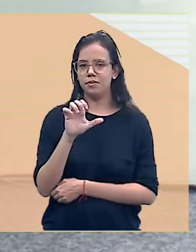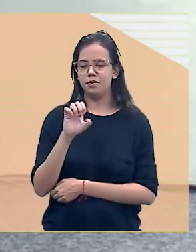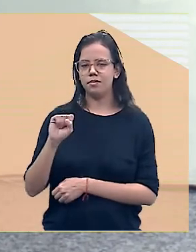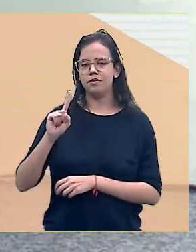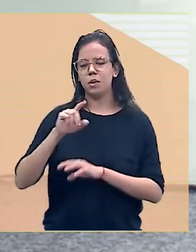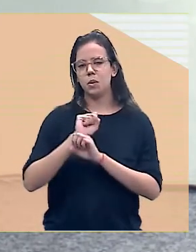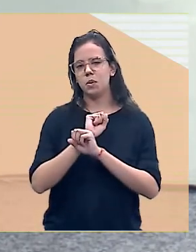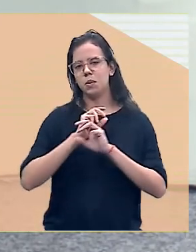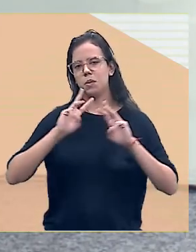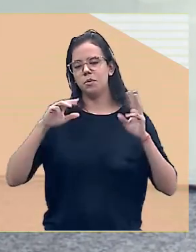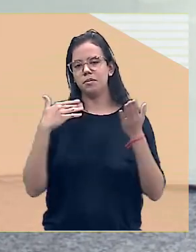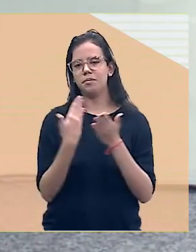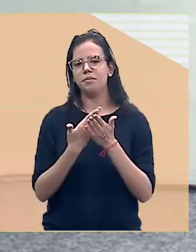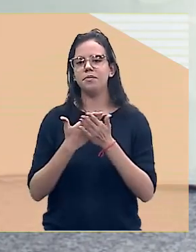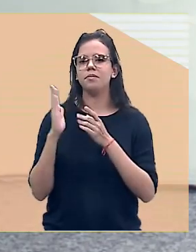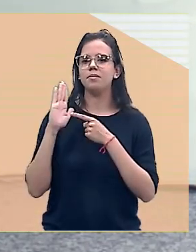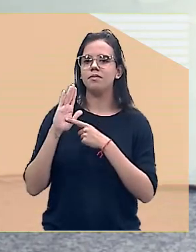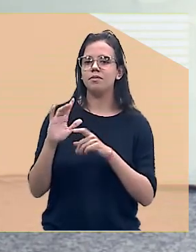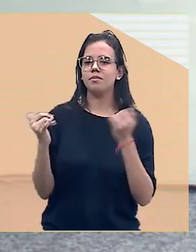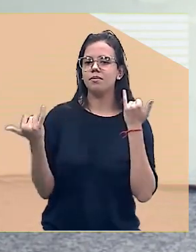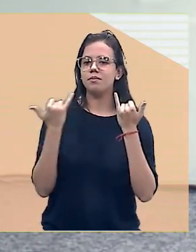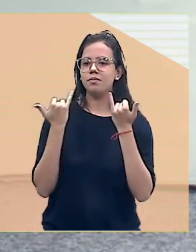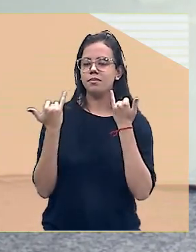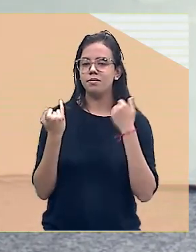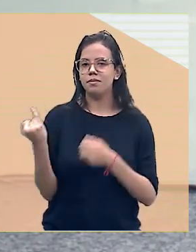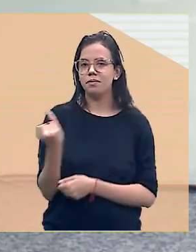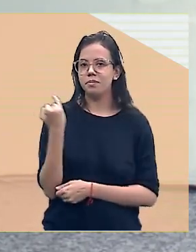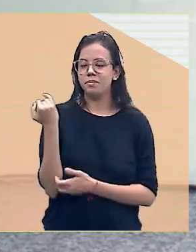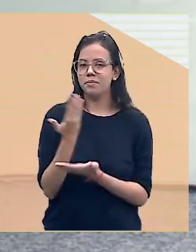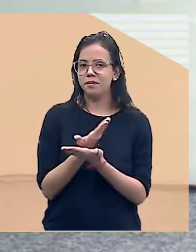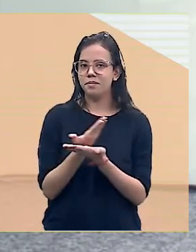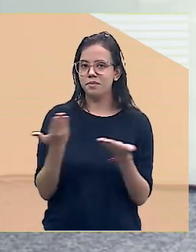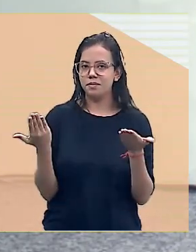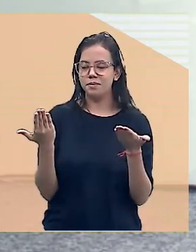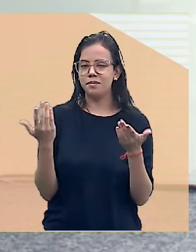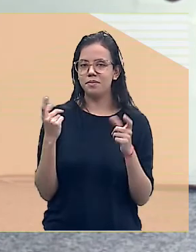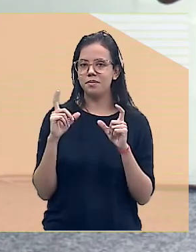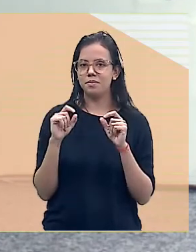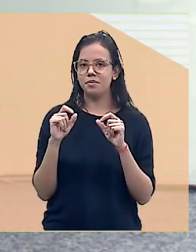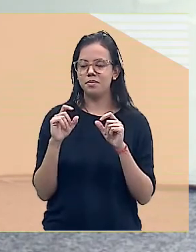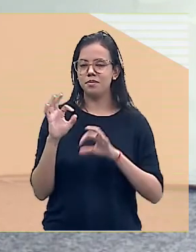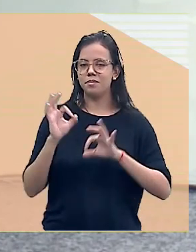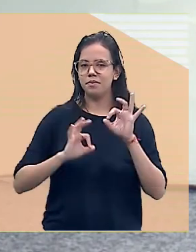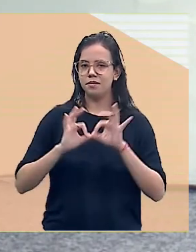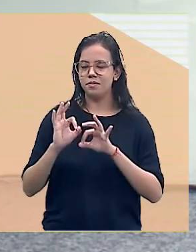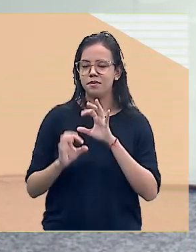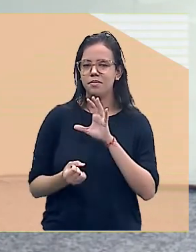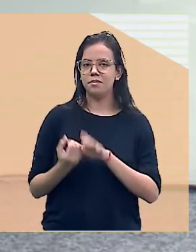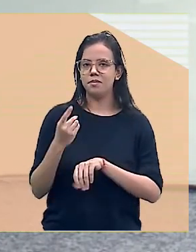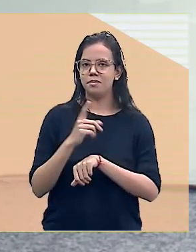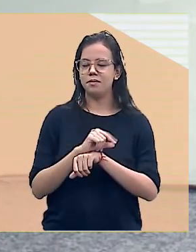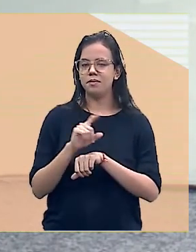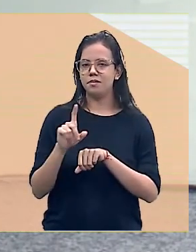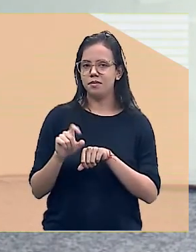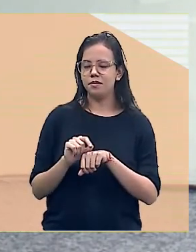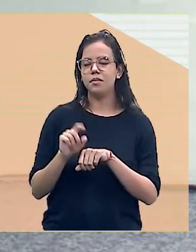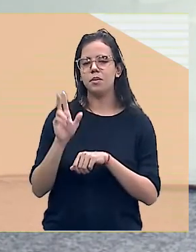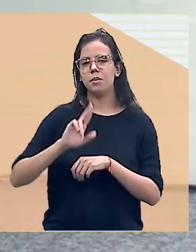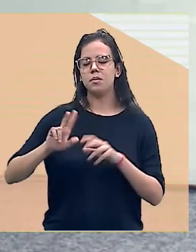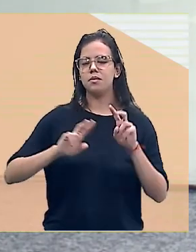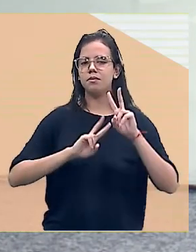show de aula trazendo aí e informações importantes para vocês essa construção de um repertório sociocultural